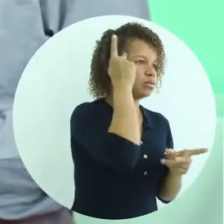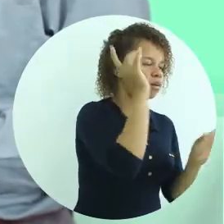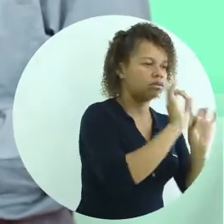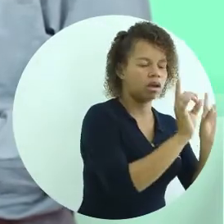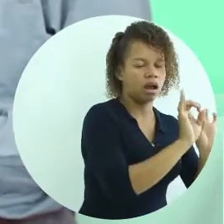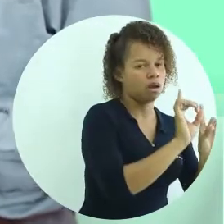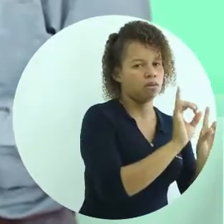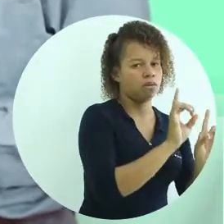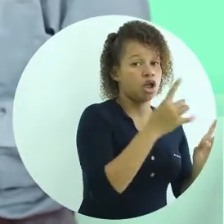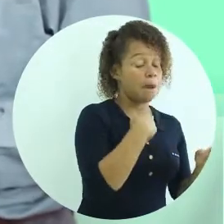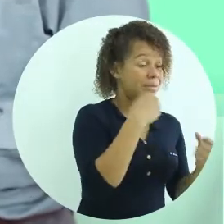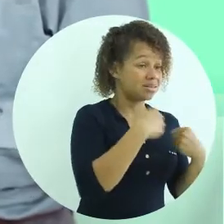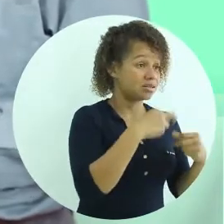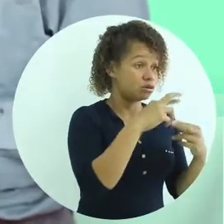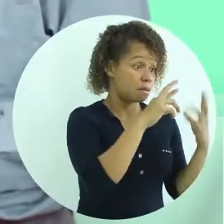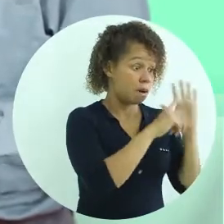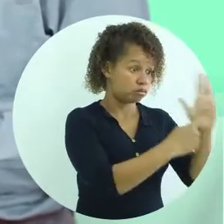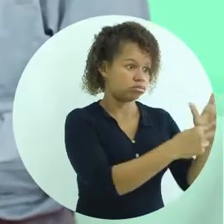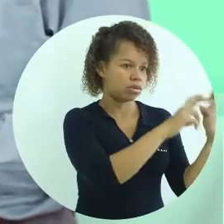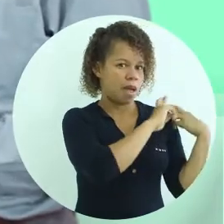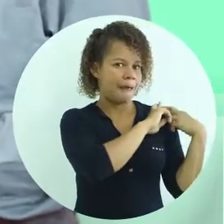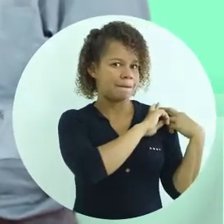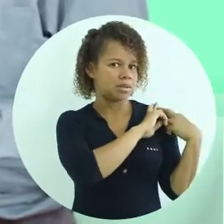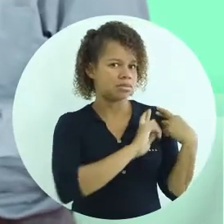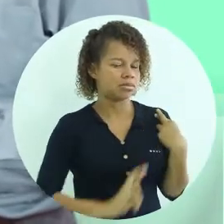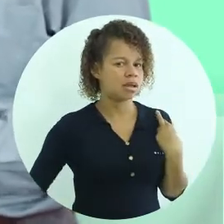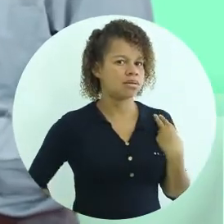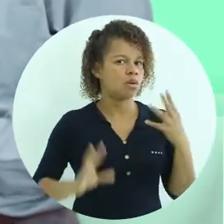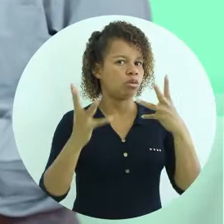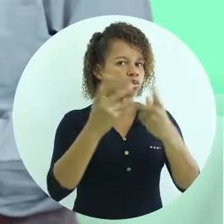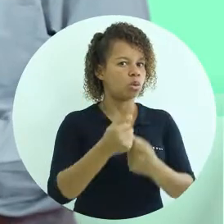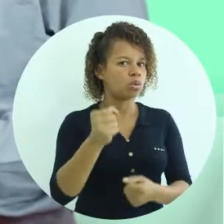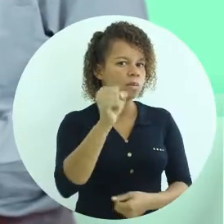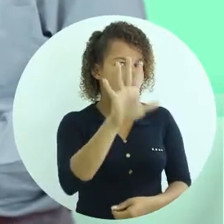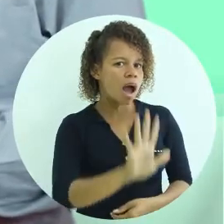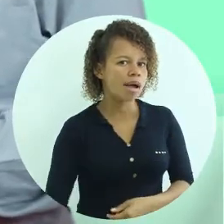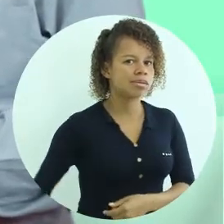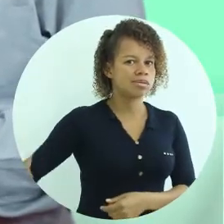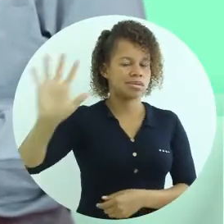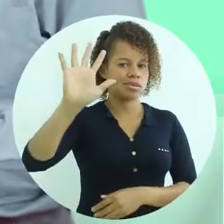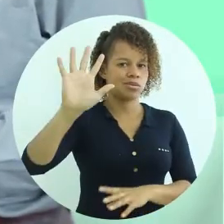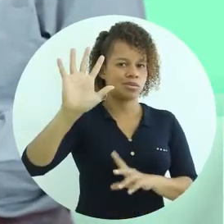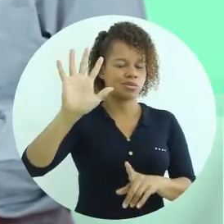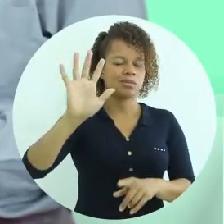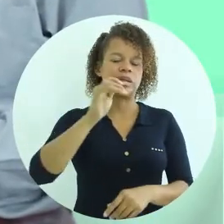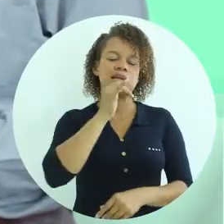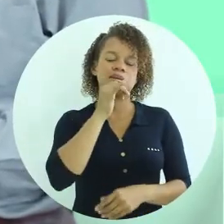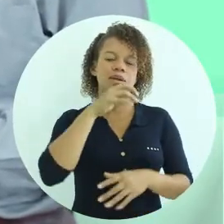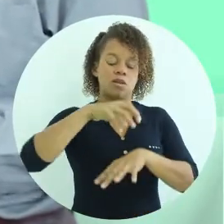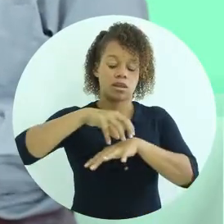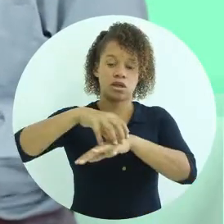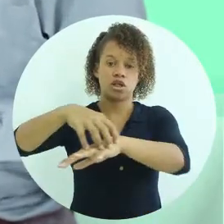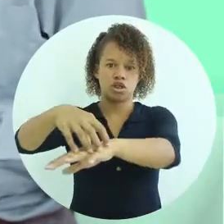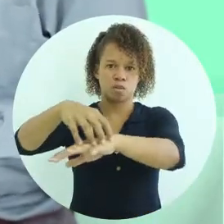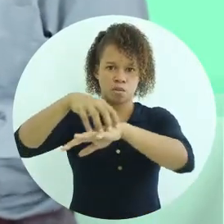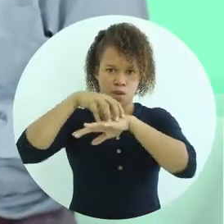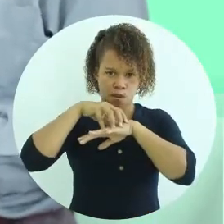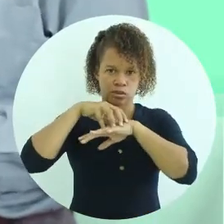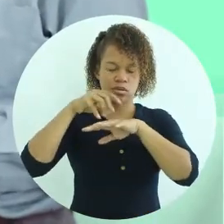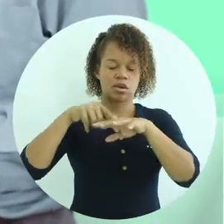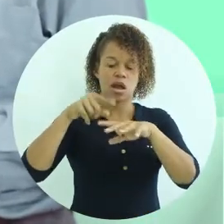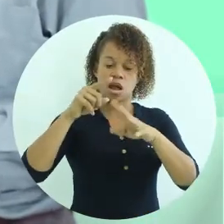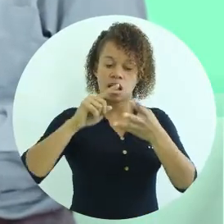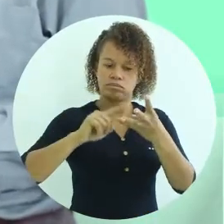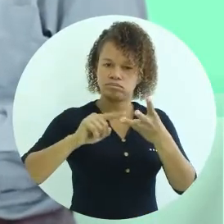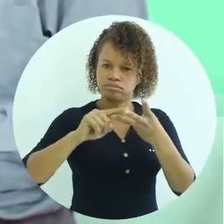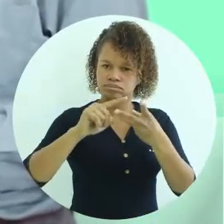mostrar que eu tenho representação a nível nacional, né? E em relação ao transporte, cada operação